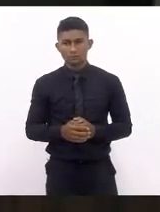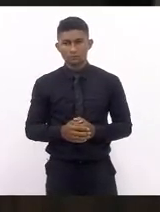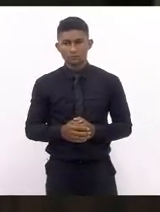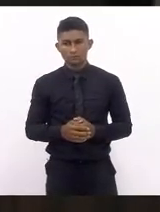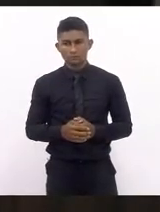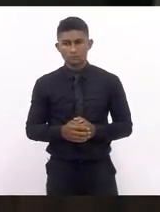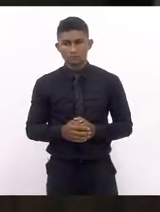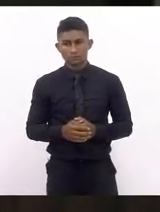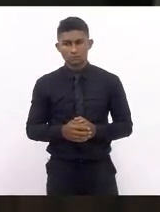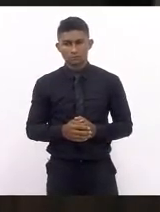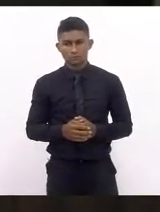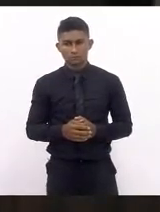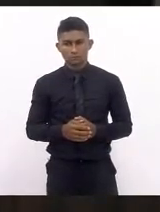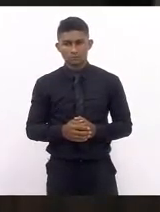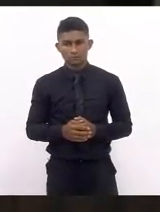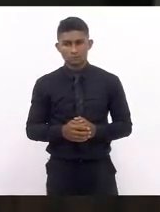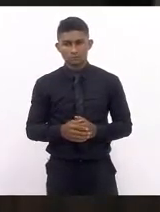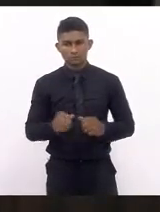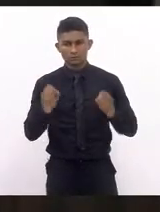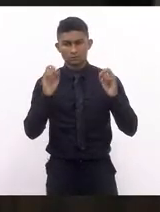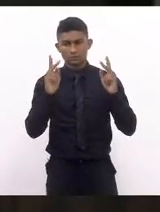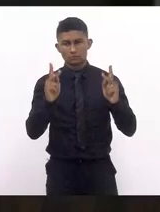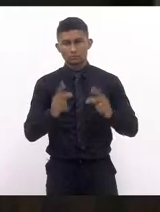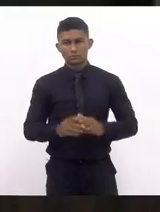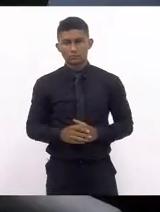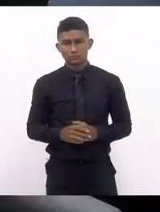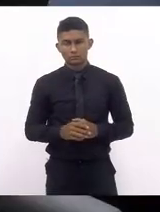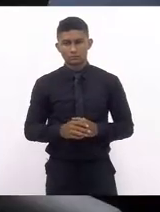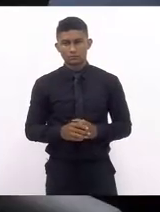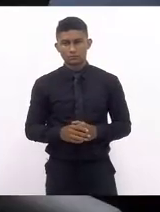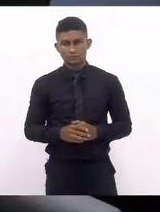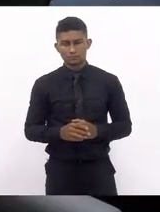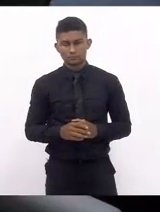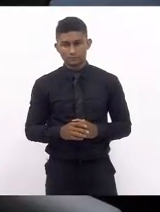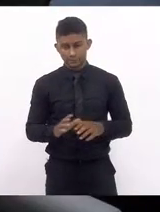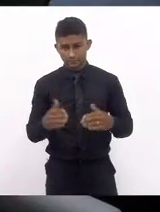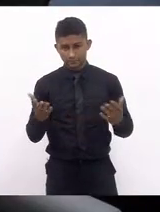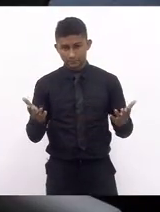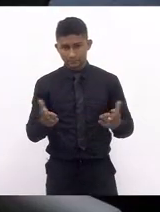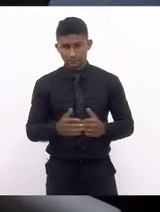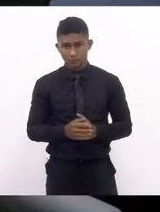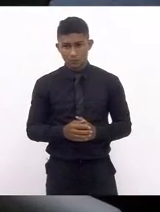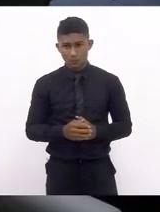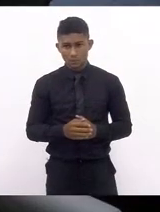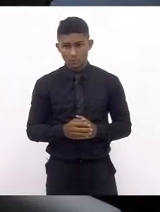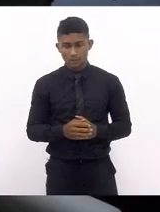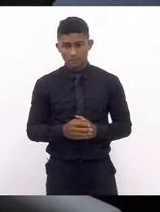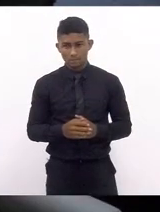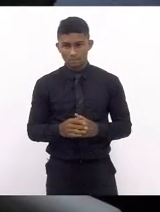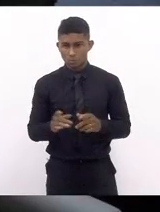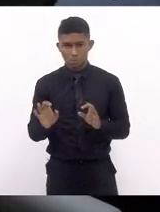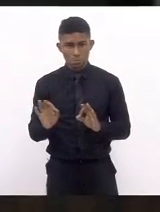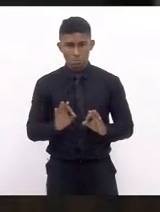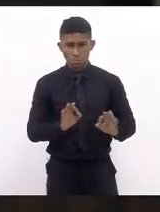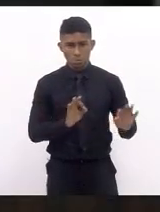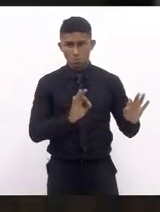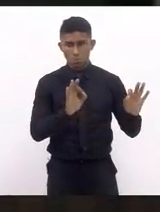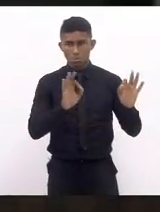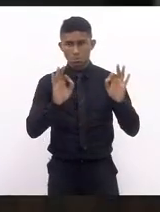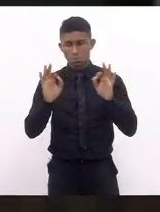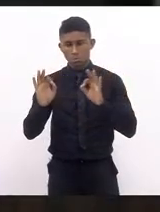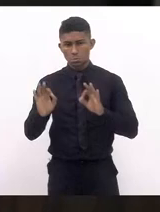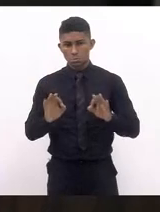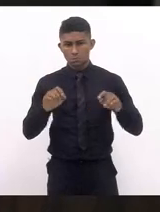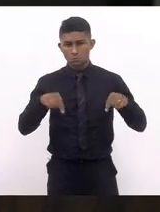é autora Tá ok então nada mais havendo a tratar na